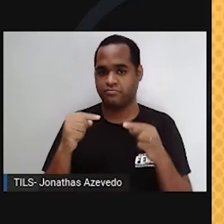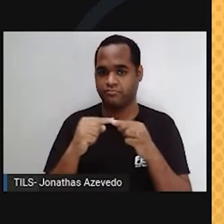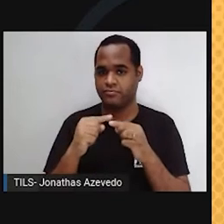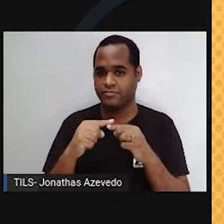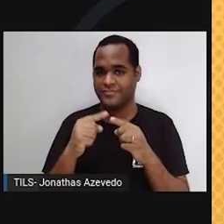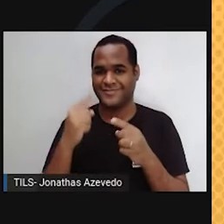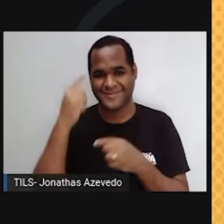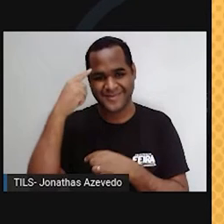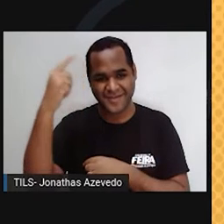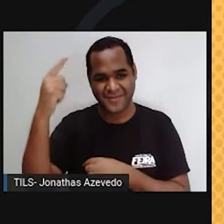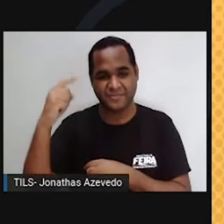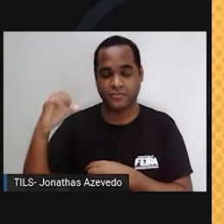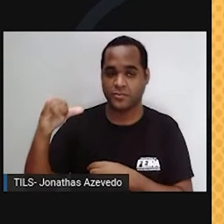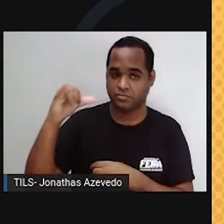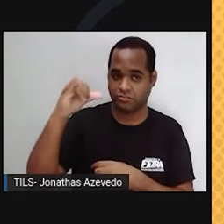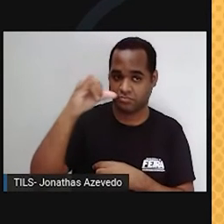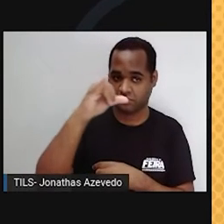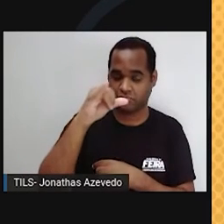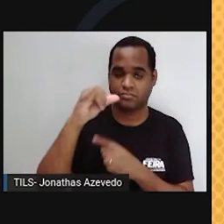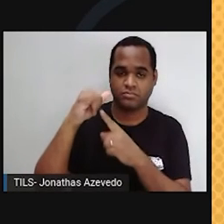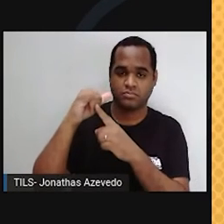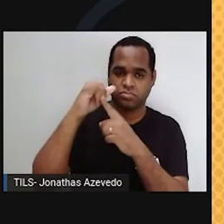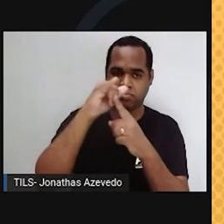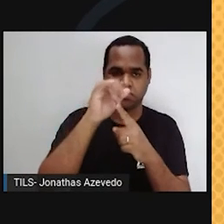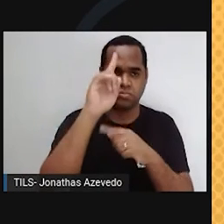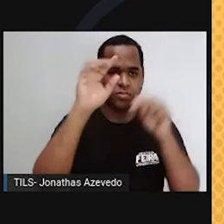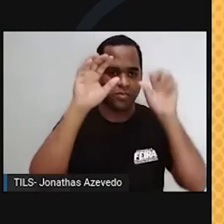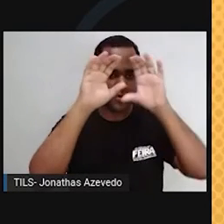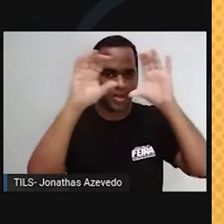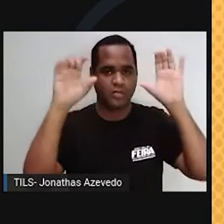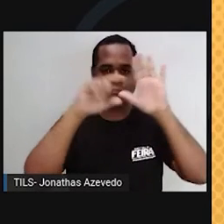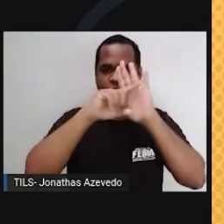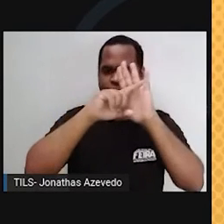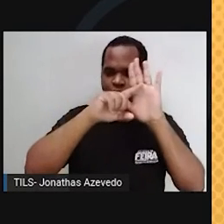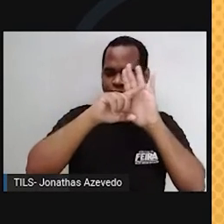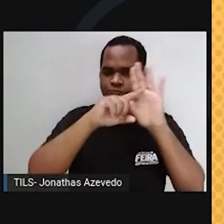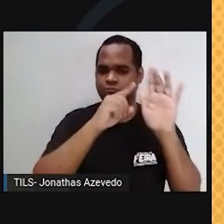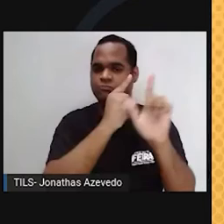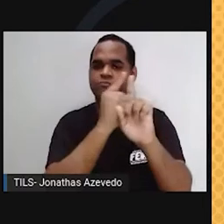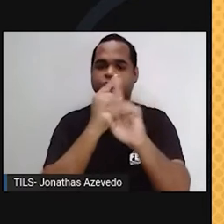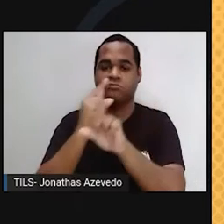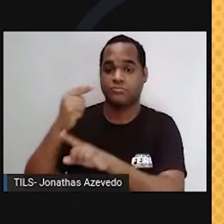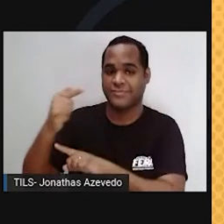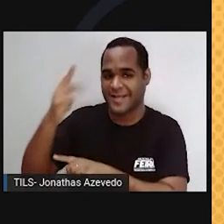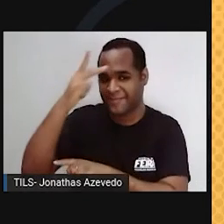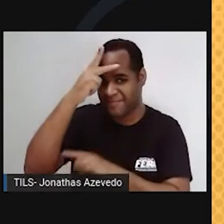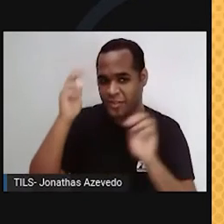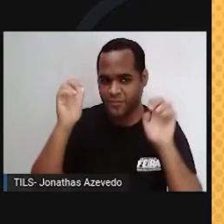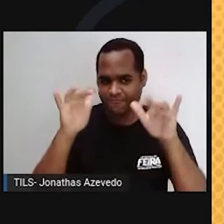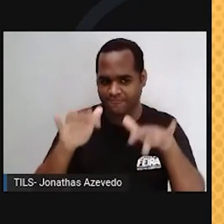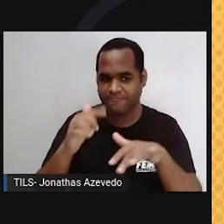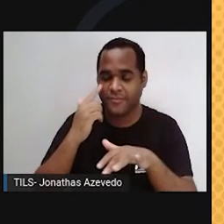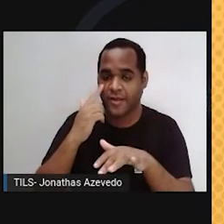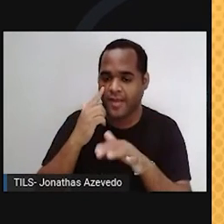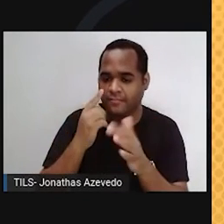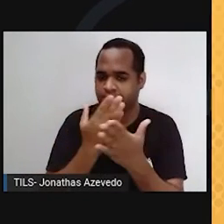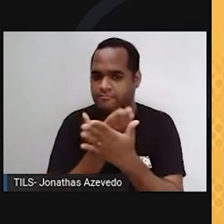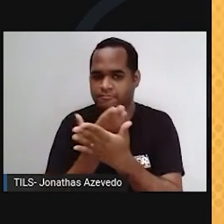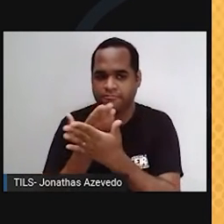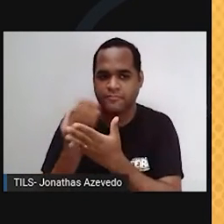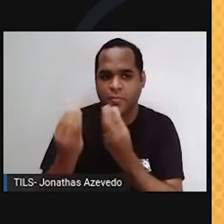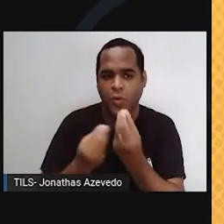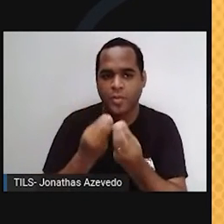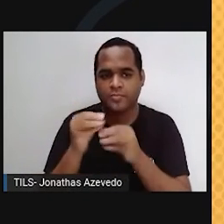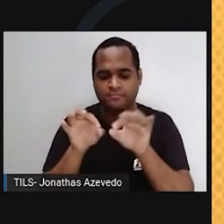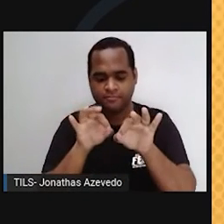espacial foi enviada e o Hubble foi consertado por 7 astronautas na órbita da Terra. Ao longo do tempo, o